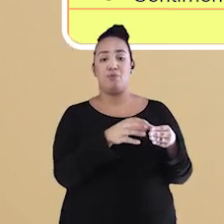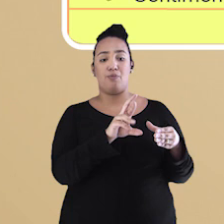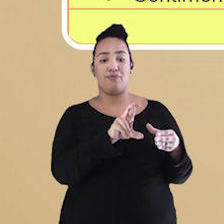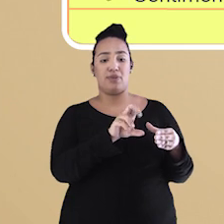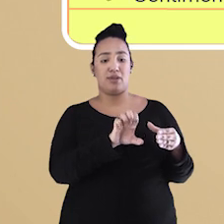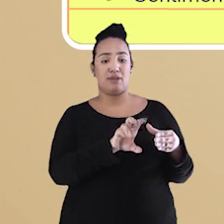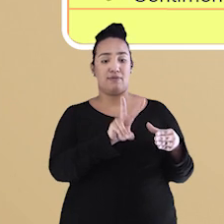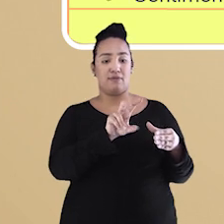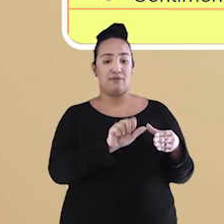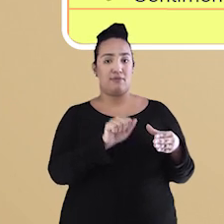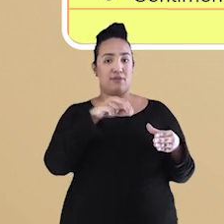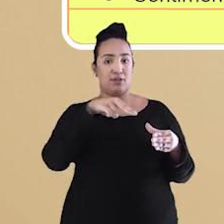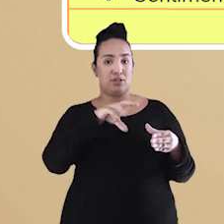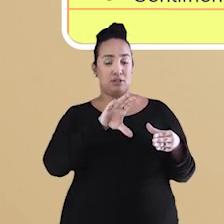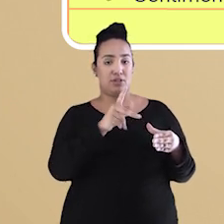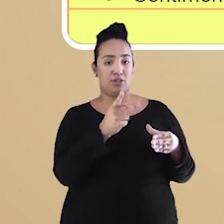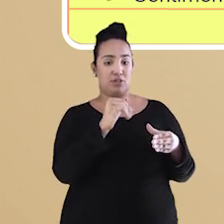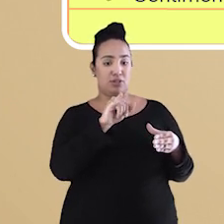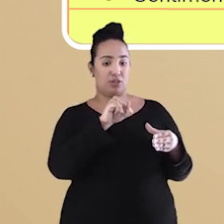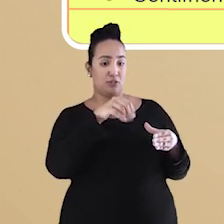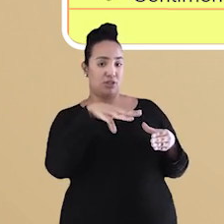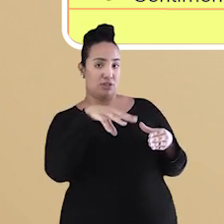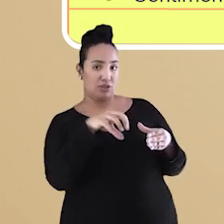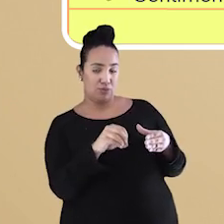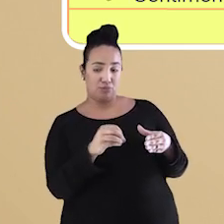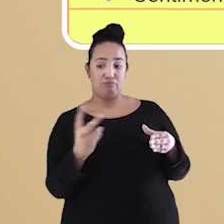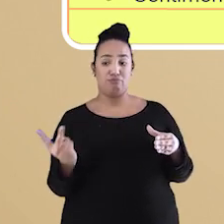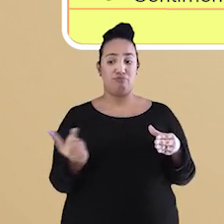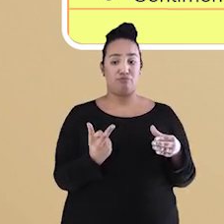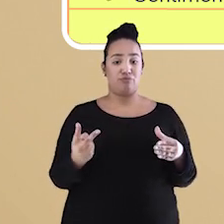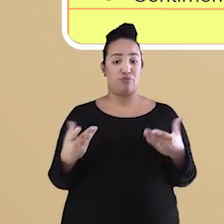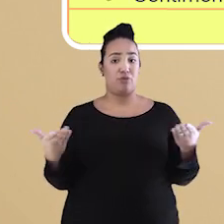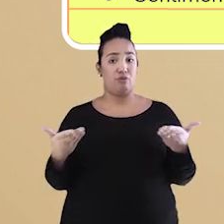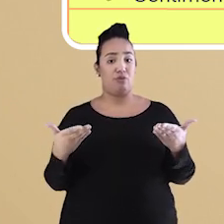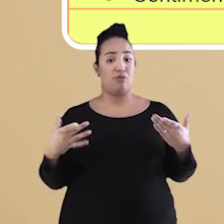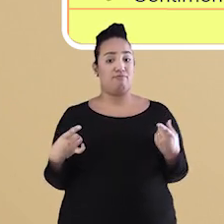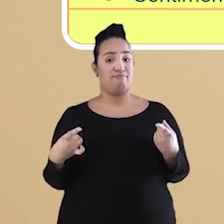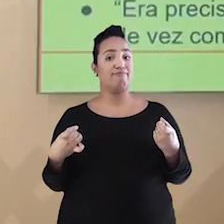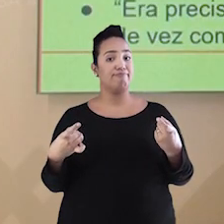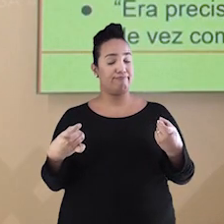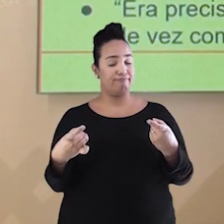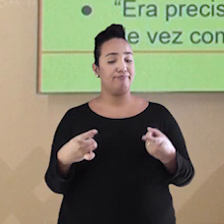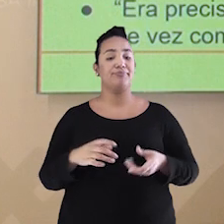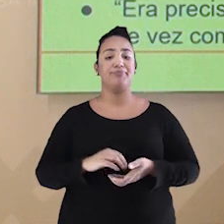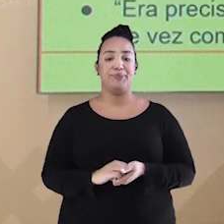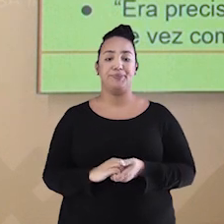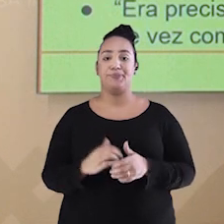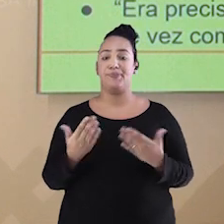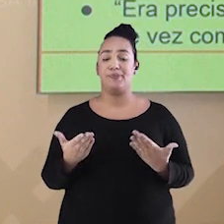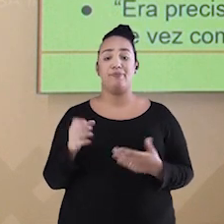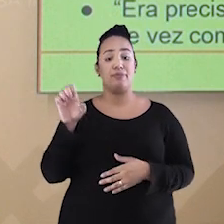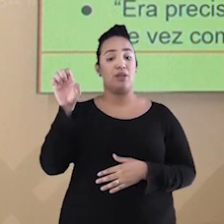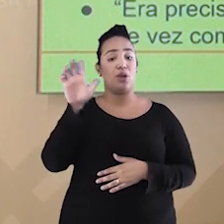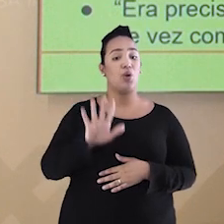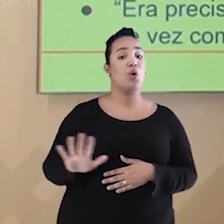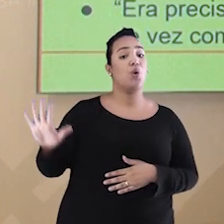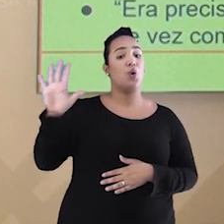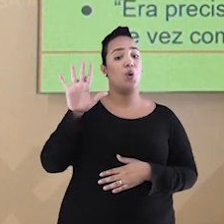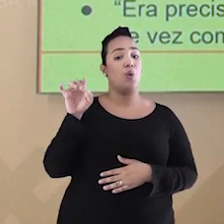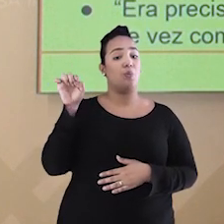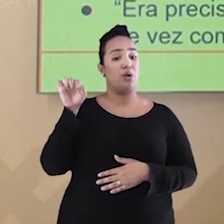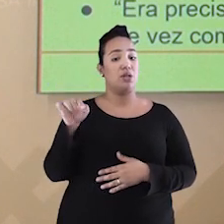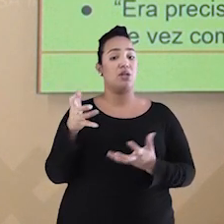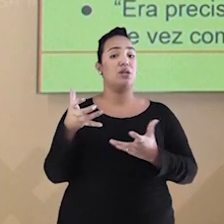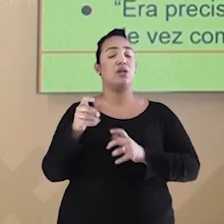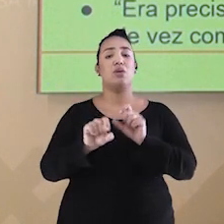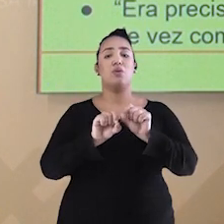revanchismo, aumentando ainda mais a rivalidade entre essas nações. A Europa, por sua vez,